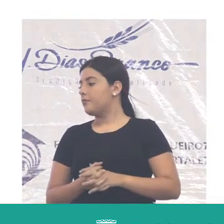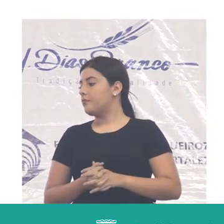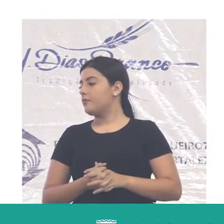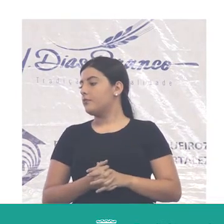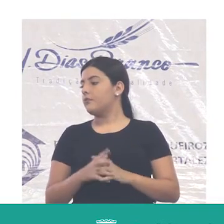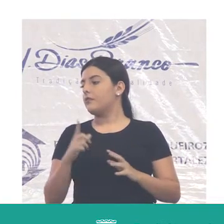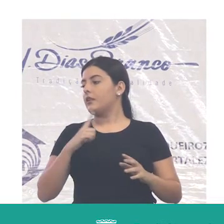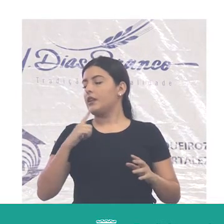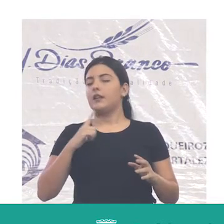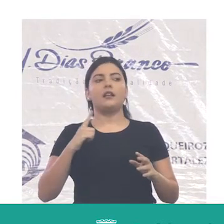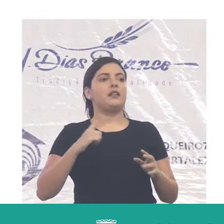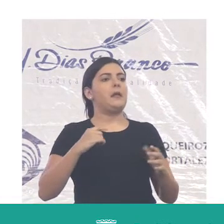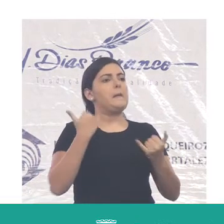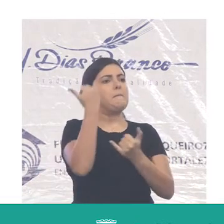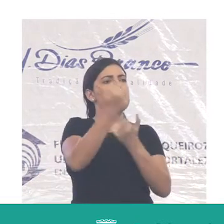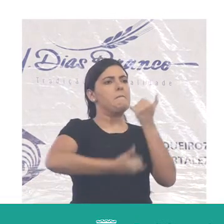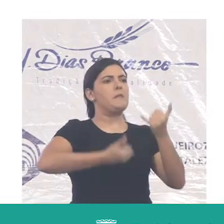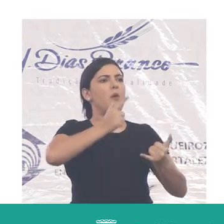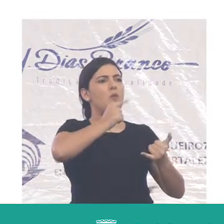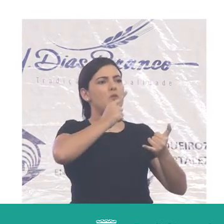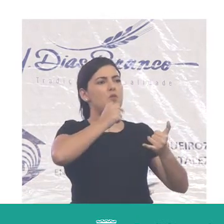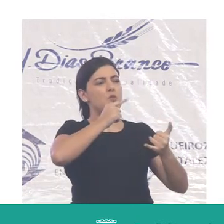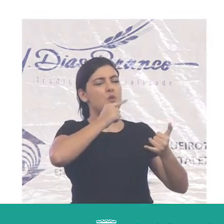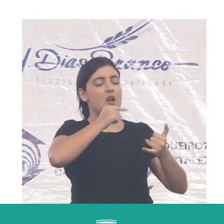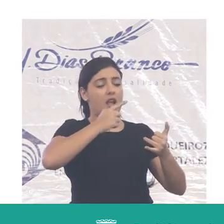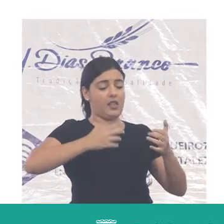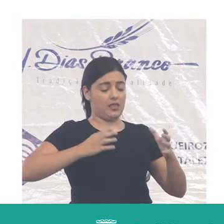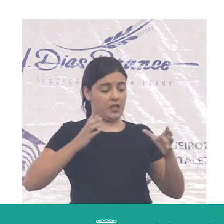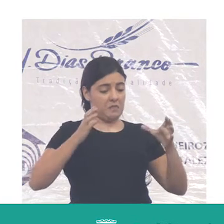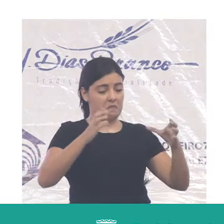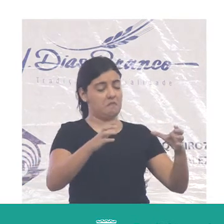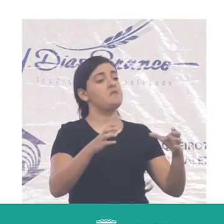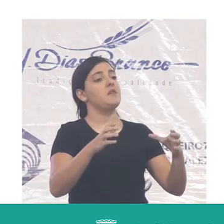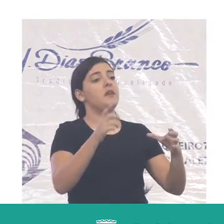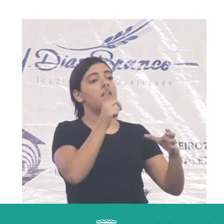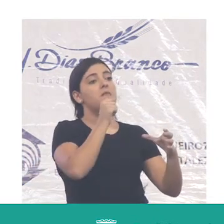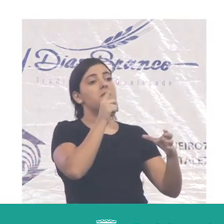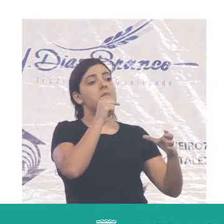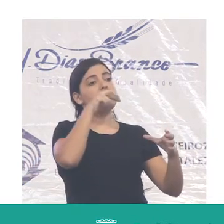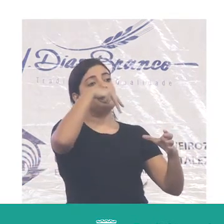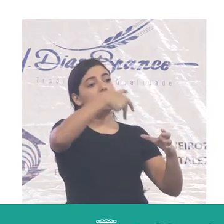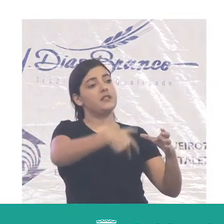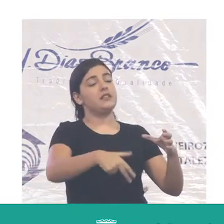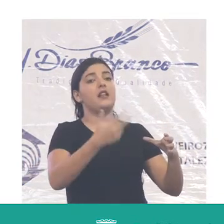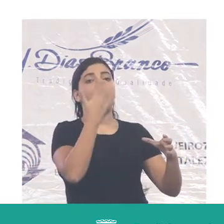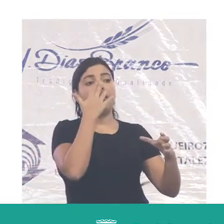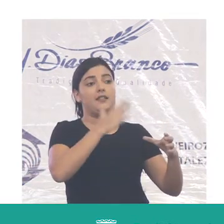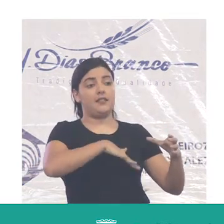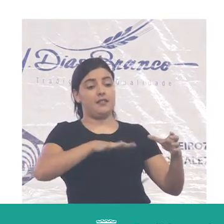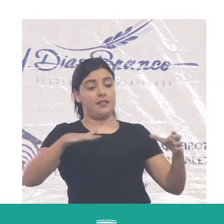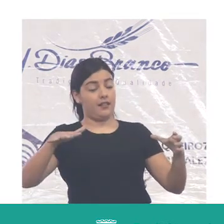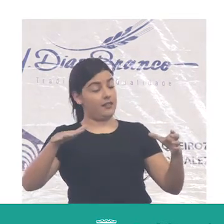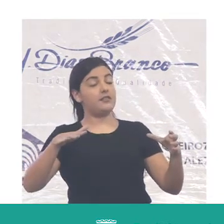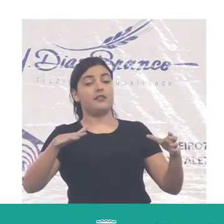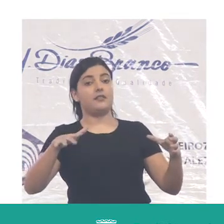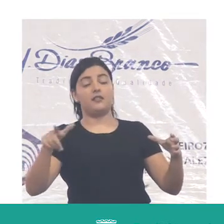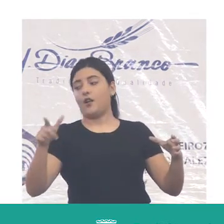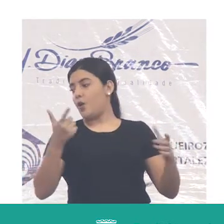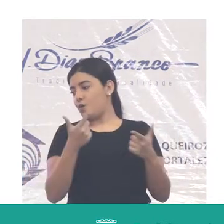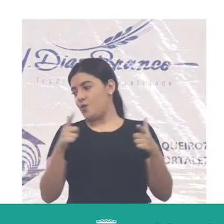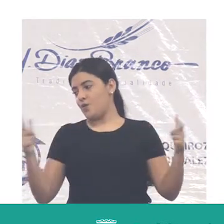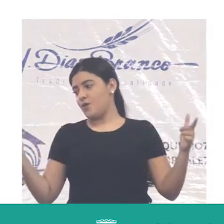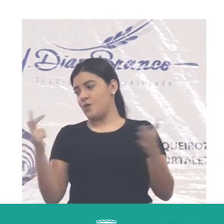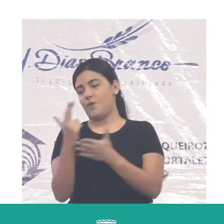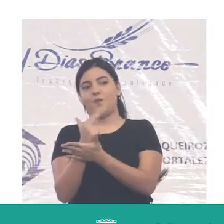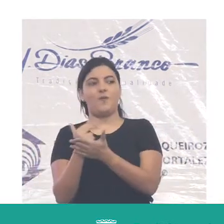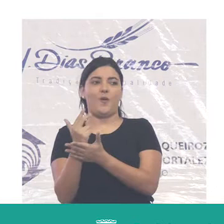Num parque aquático, existe uma piscina infantil. Só um detalhe. Essa figura não tinha na prova